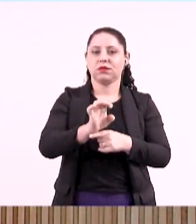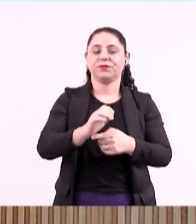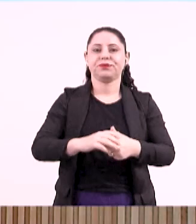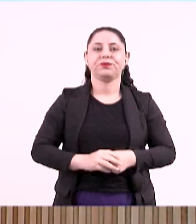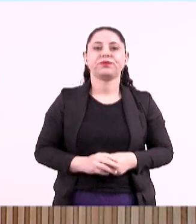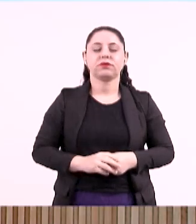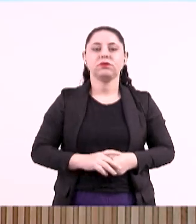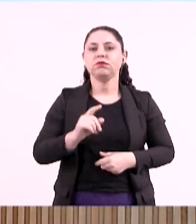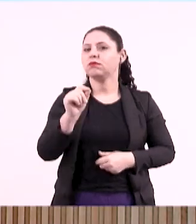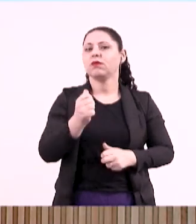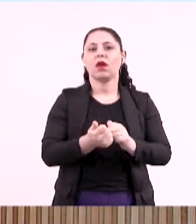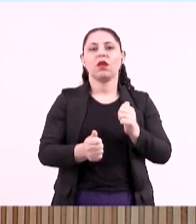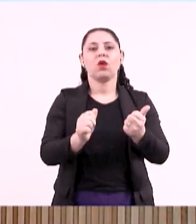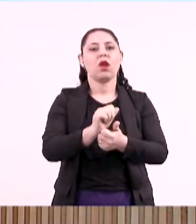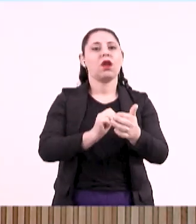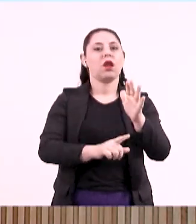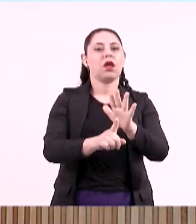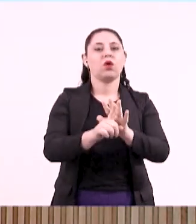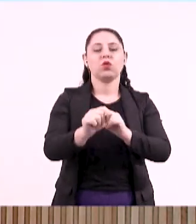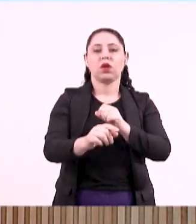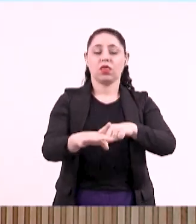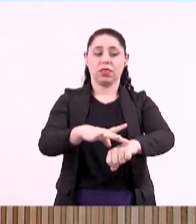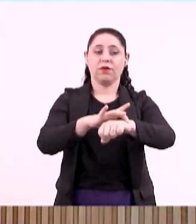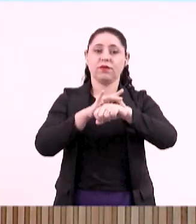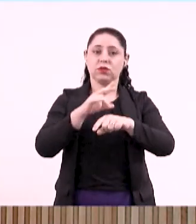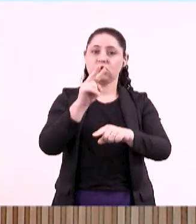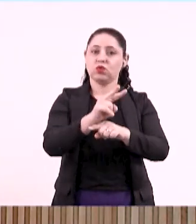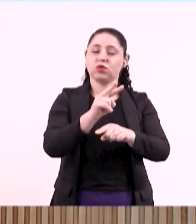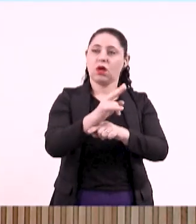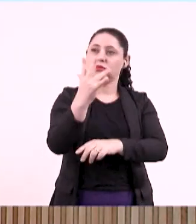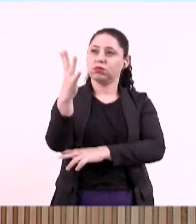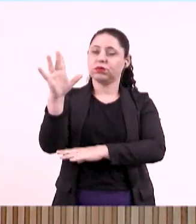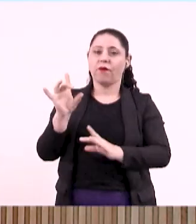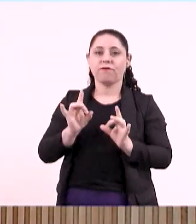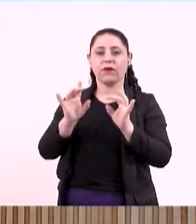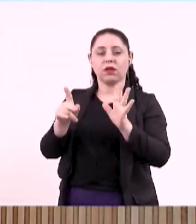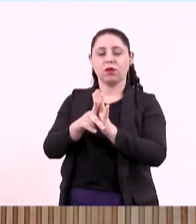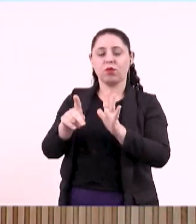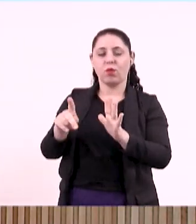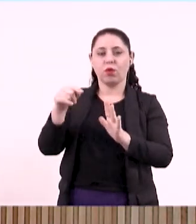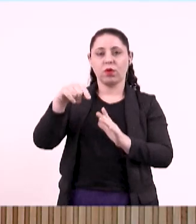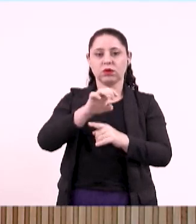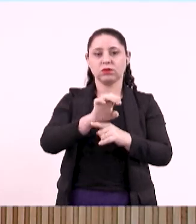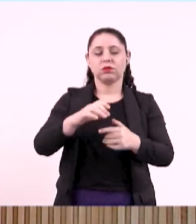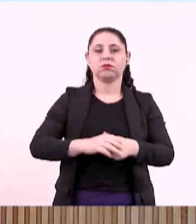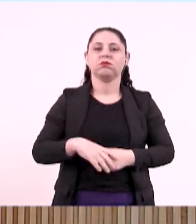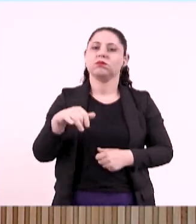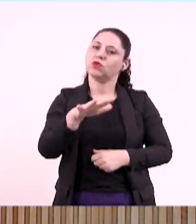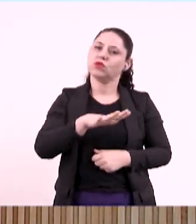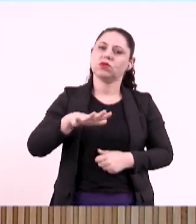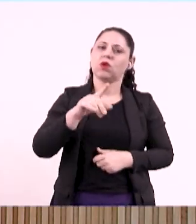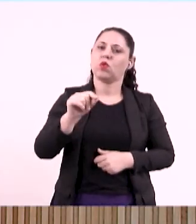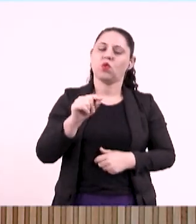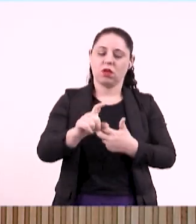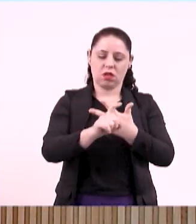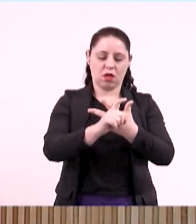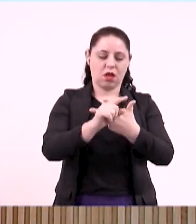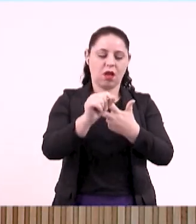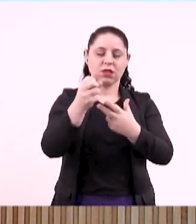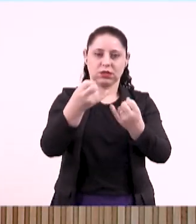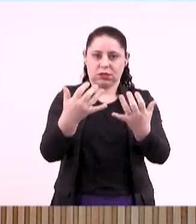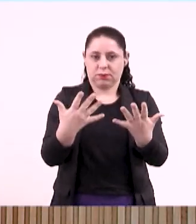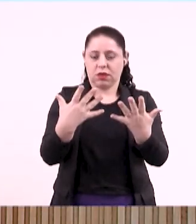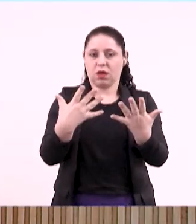estaduais e que atualizou a lei sobre a defesa sanitária vegetal de Mato Grosso do Sul. De maneira geral, o Poder Executivo diz